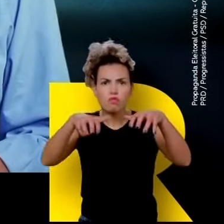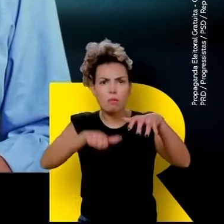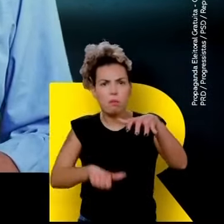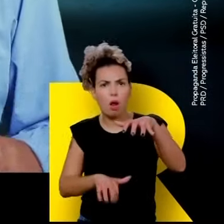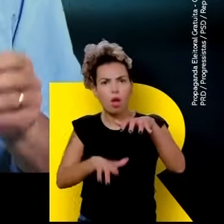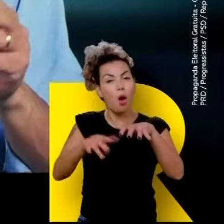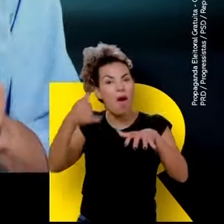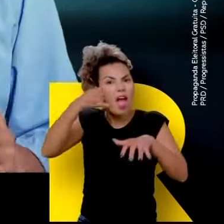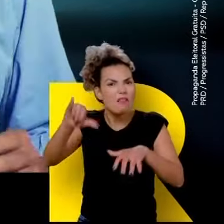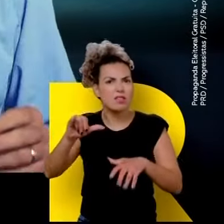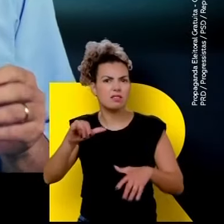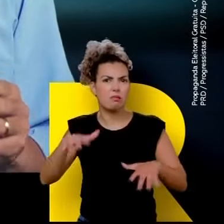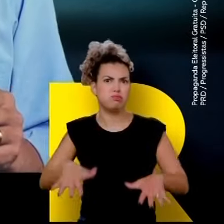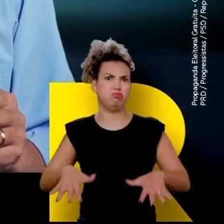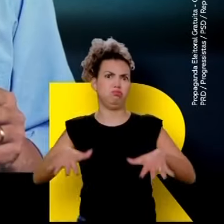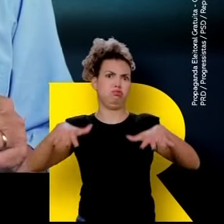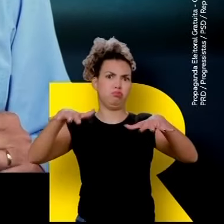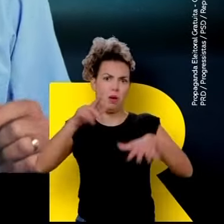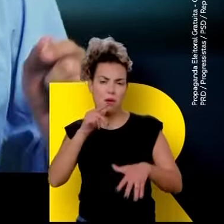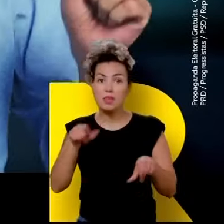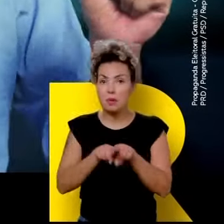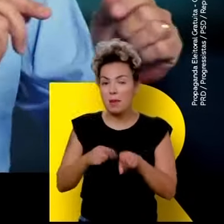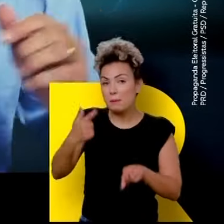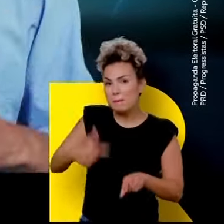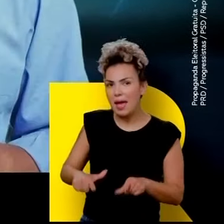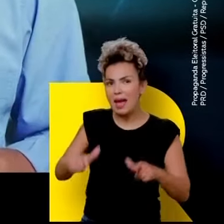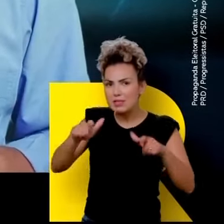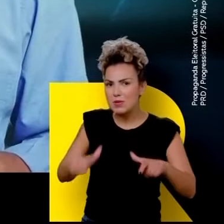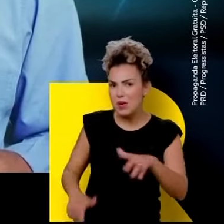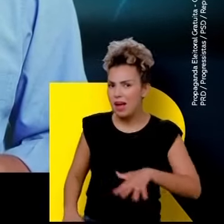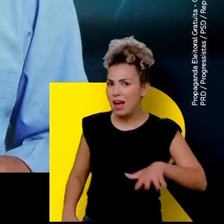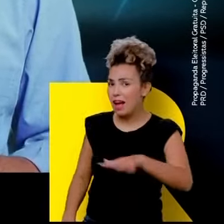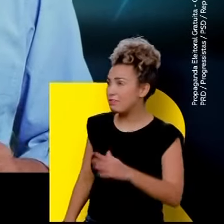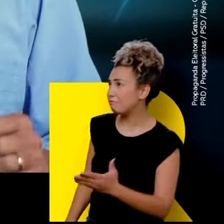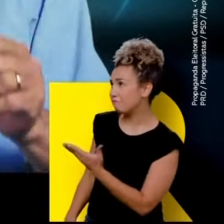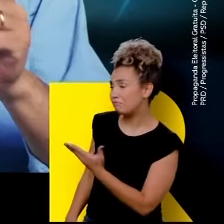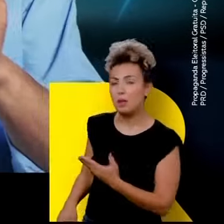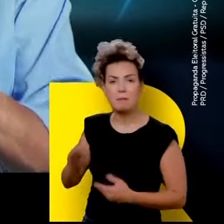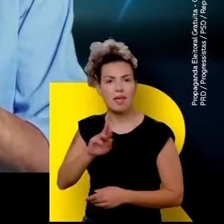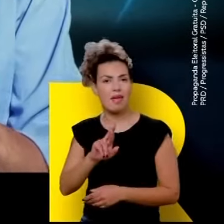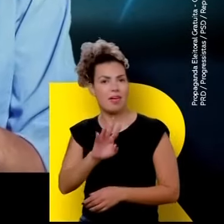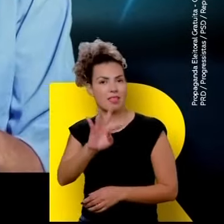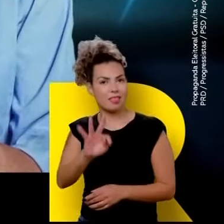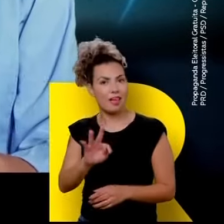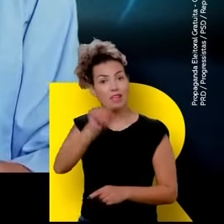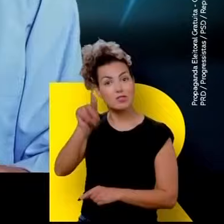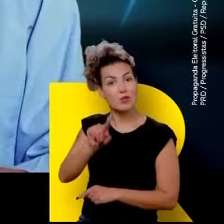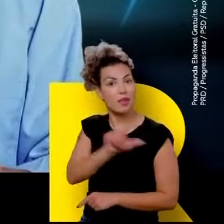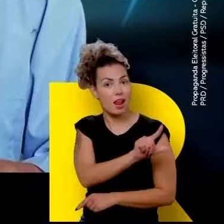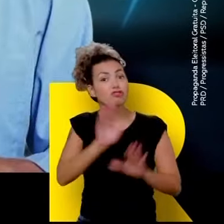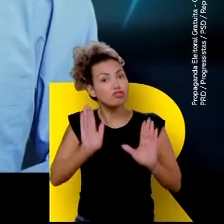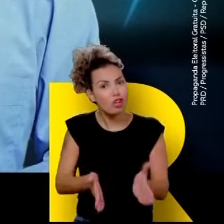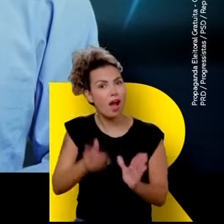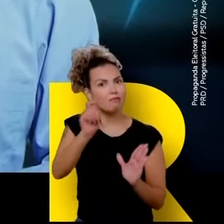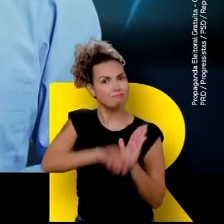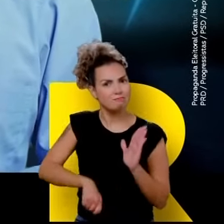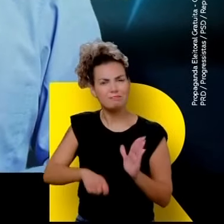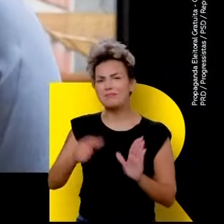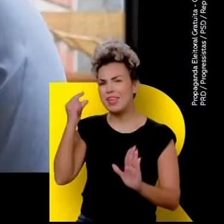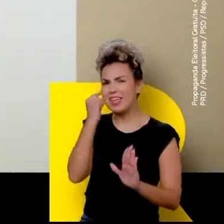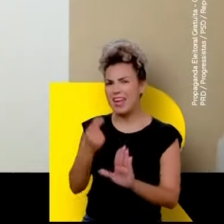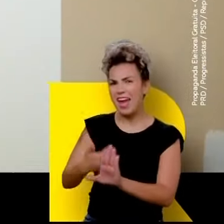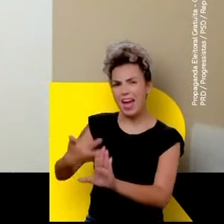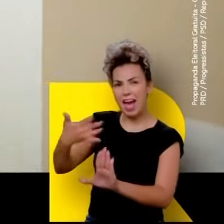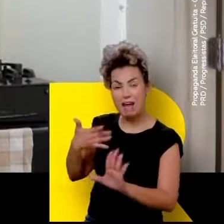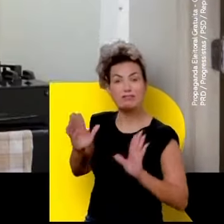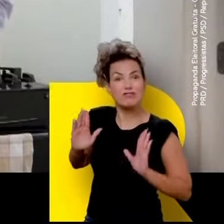as enchentes. Vou fazer o BRT Aricanduva. Já está em processo de licitação. e o BRT Radial Leste já está com o contrato